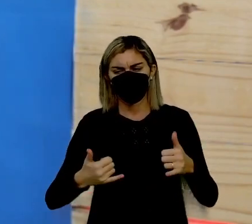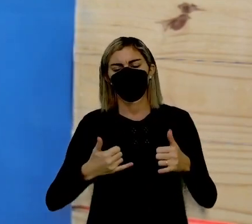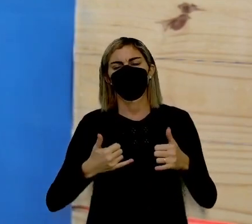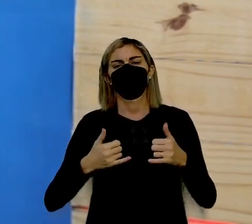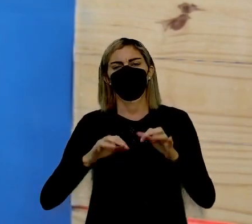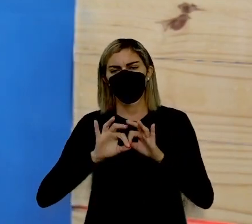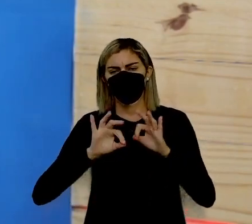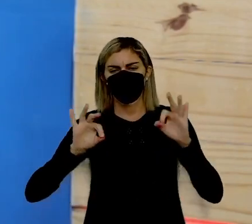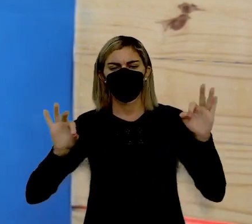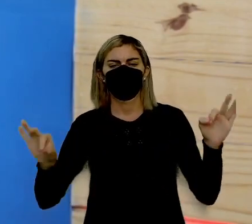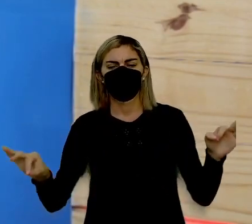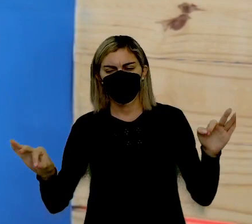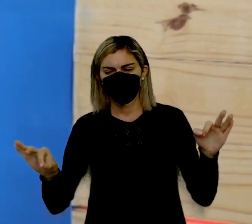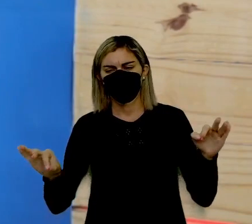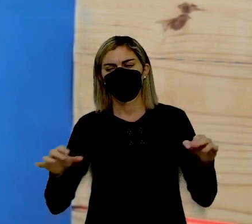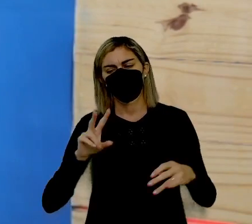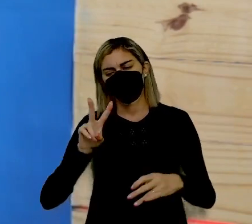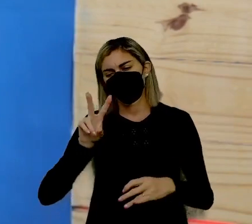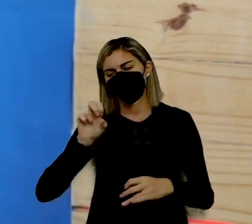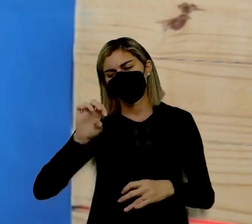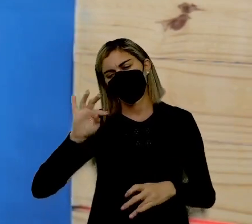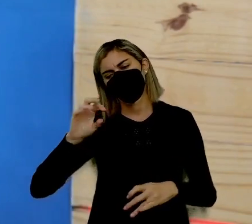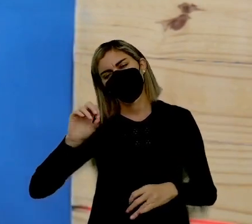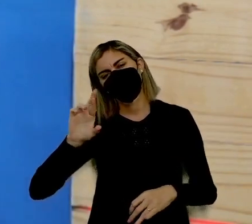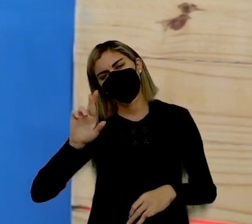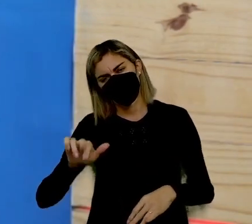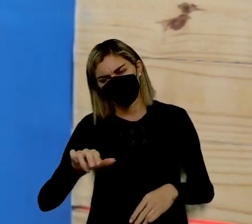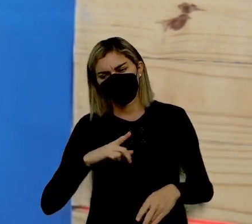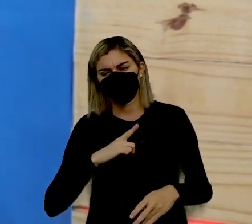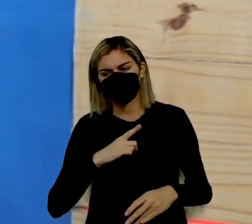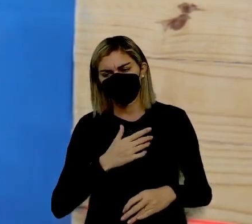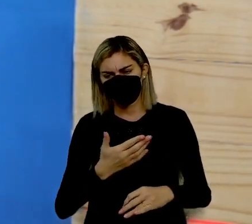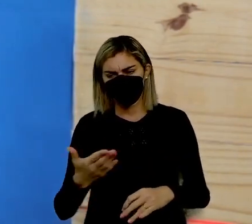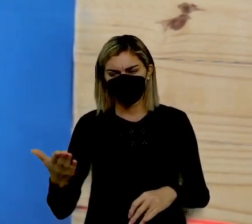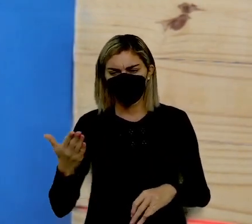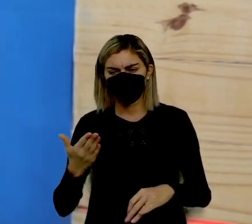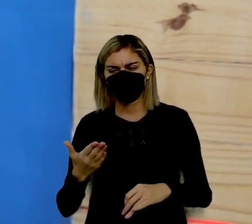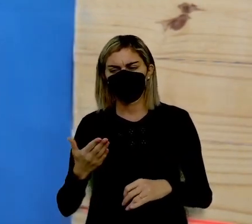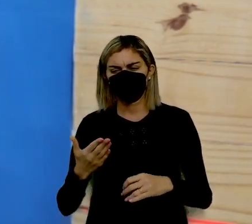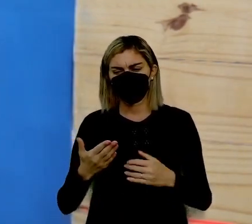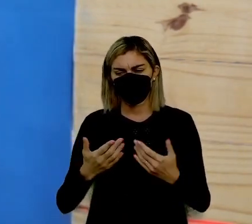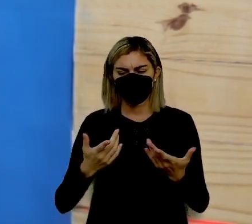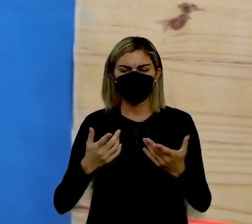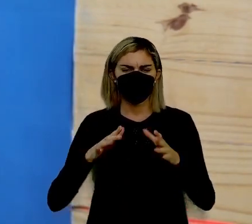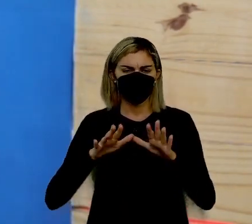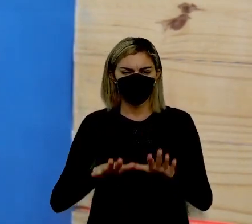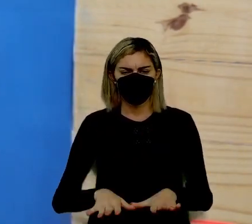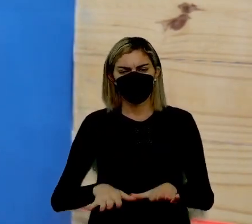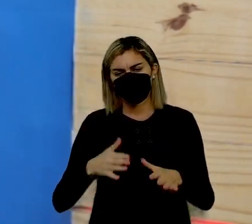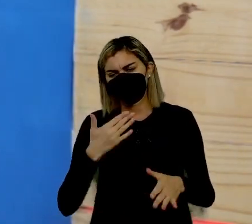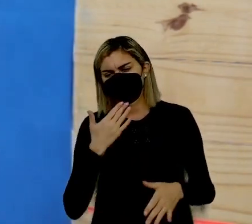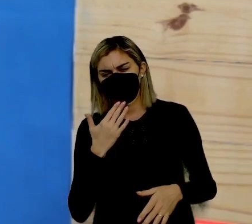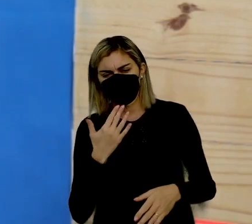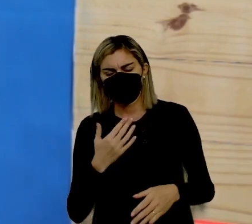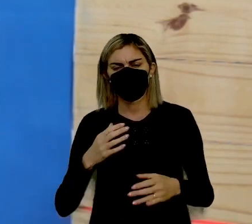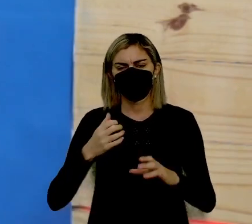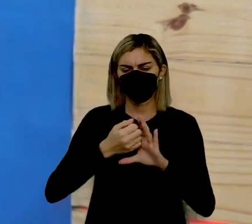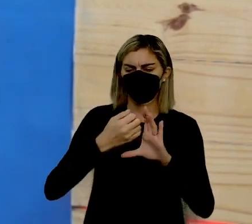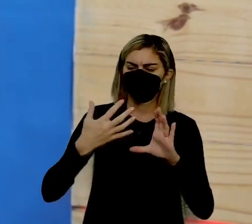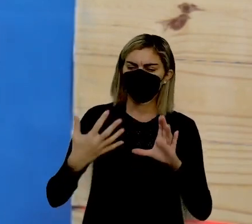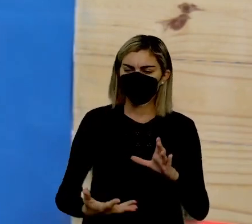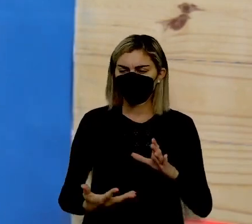e é uma grandeza vetorial. Para que o campo elétrico fique perfeitamente